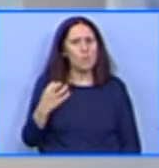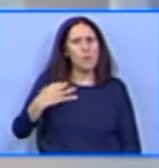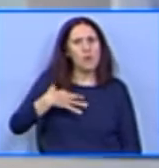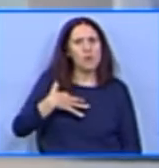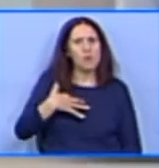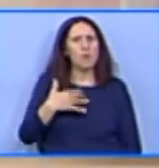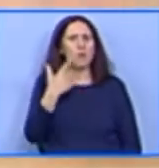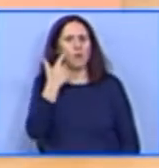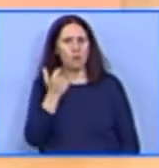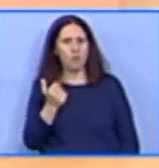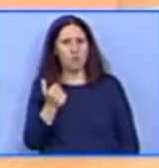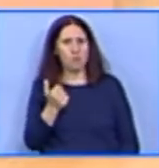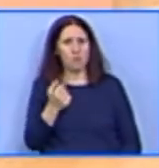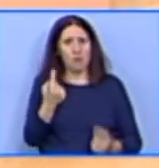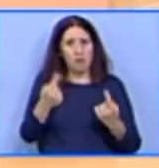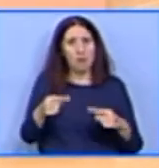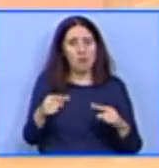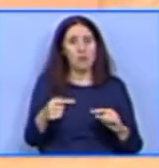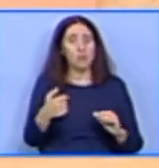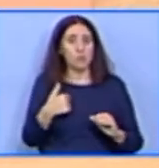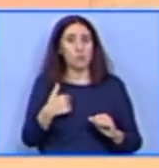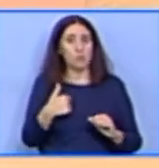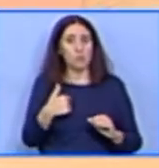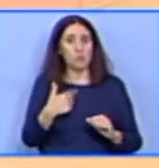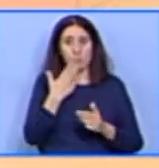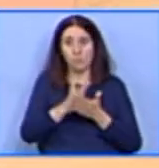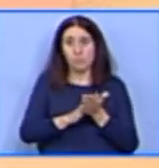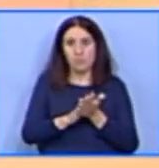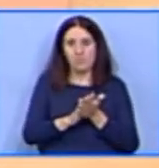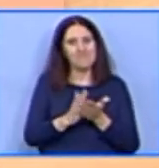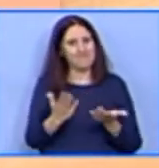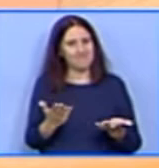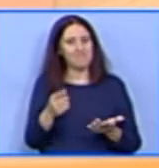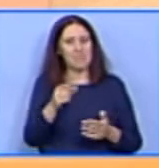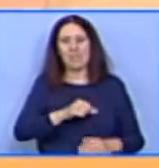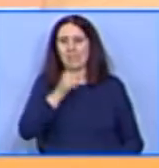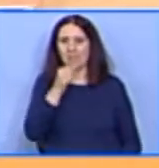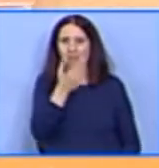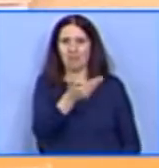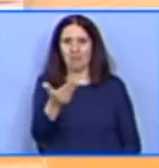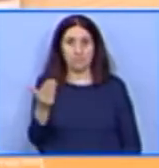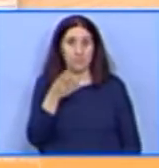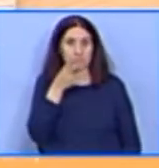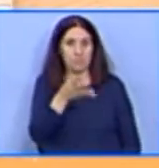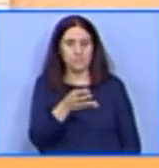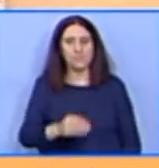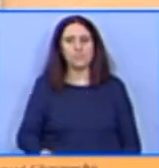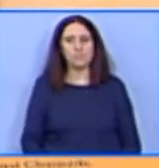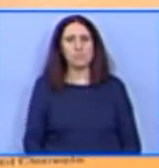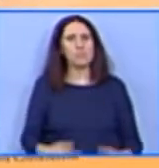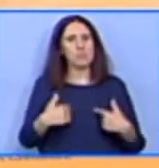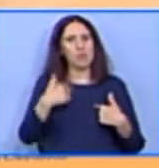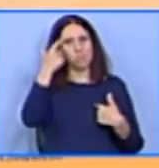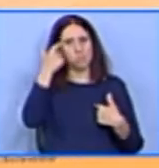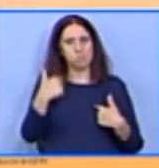sugere-me, olha, tem alguma coisa que eu possa agora aproveitar. Então, isto é muito comum, devo dizê-lo. E sei que